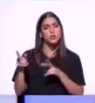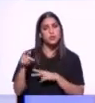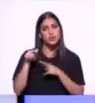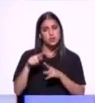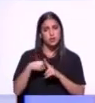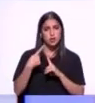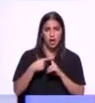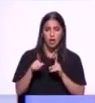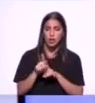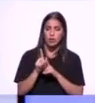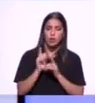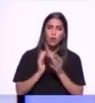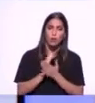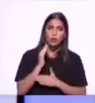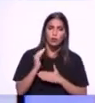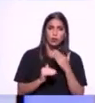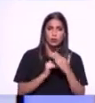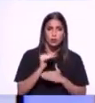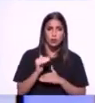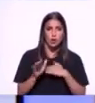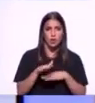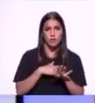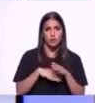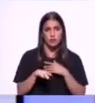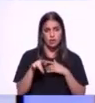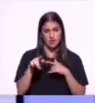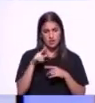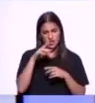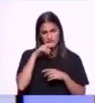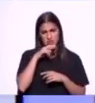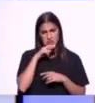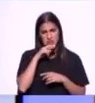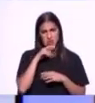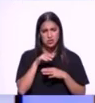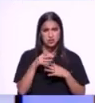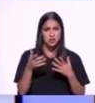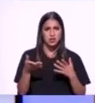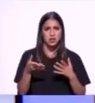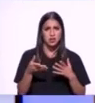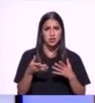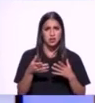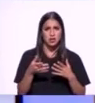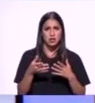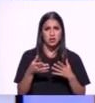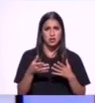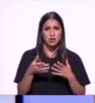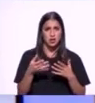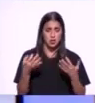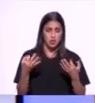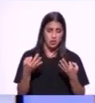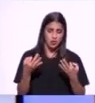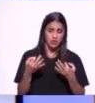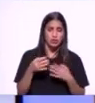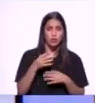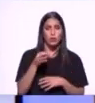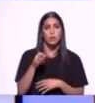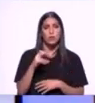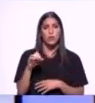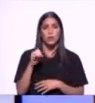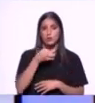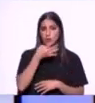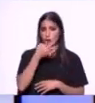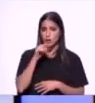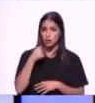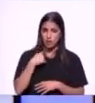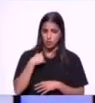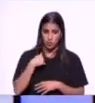Deixá-los continuar a fazerem a triste figura. E vêm falar de toxicidade. Depois... Para permitir que o Pedro fale, só quero dizer mais uma coisa,